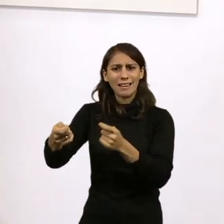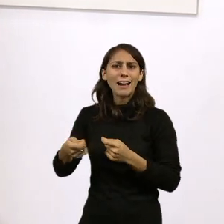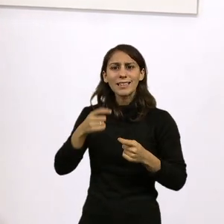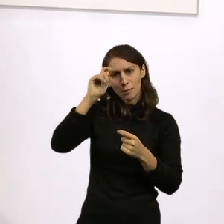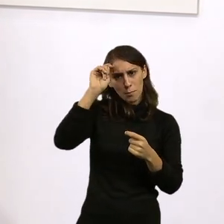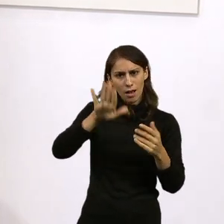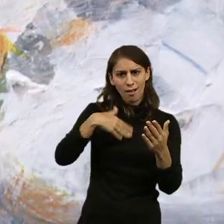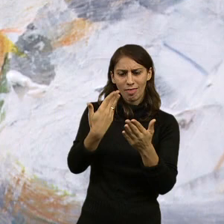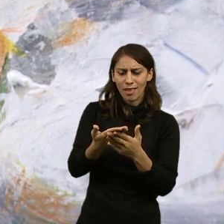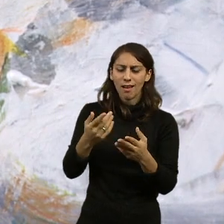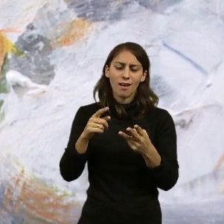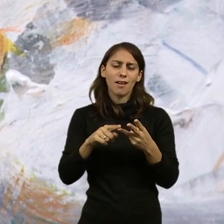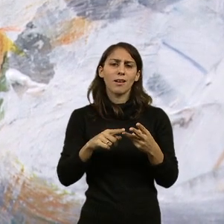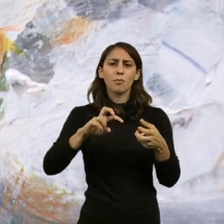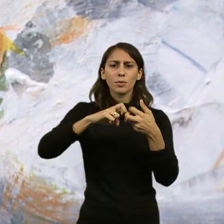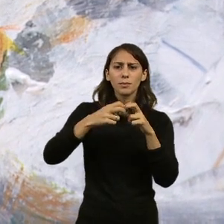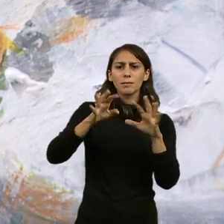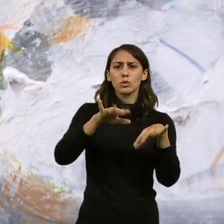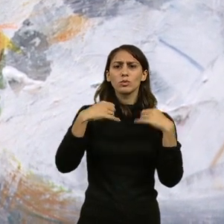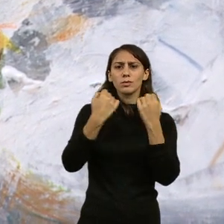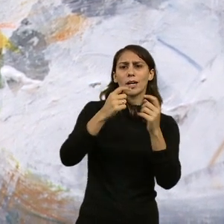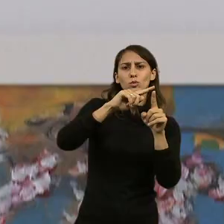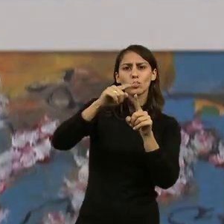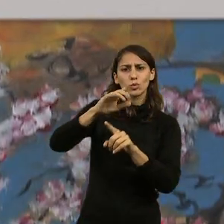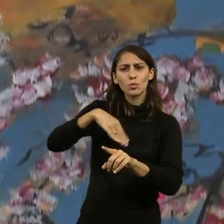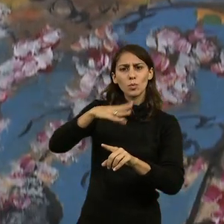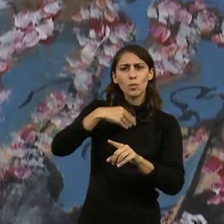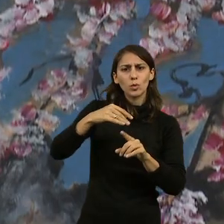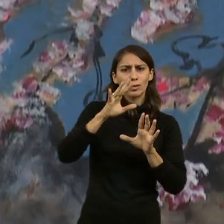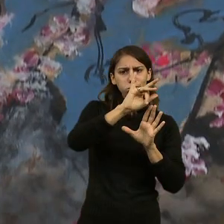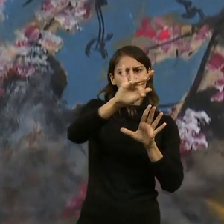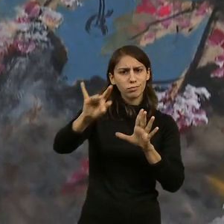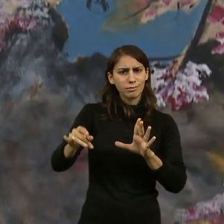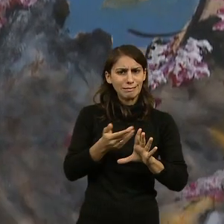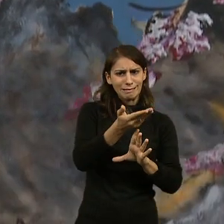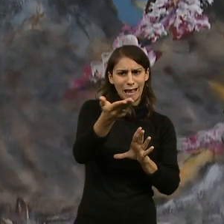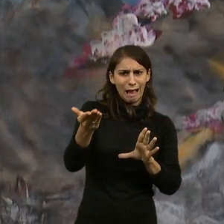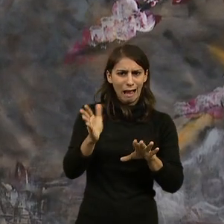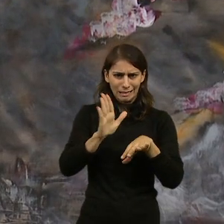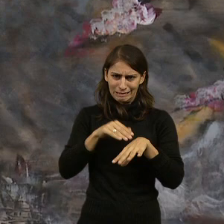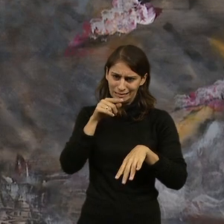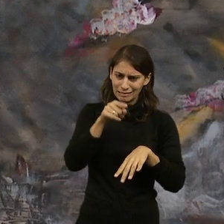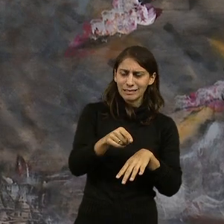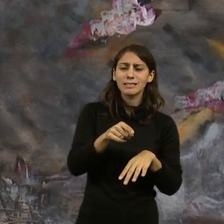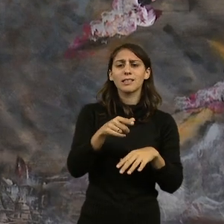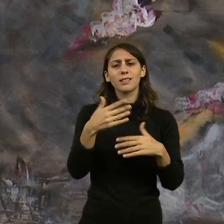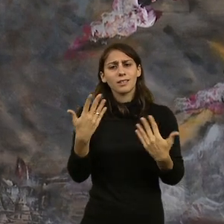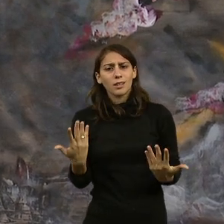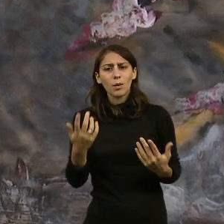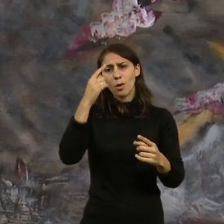várias regiões do mundo. E, portanto, há aqui uma perspectiva ideológica também e de